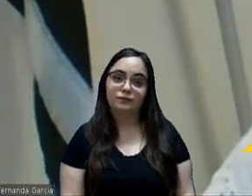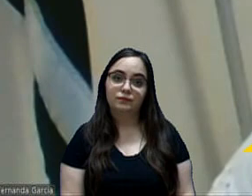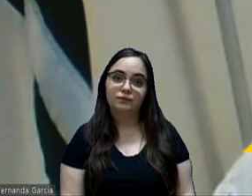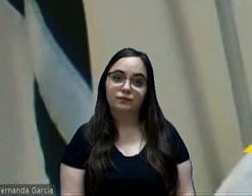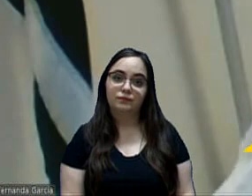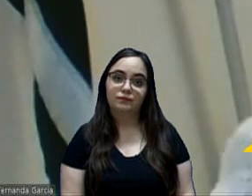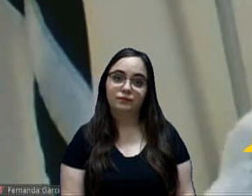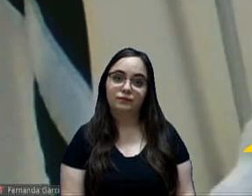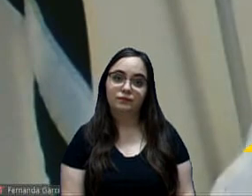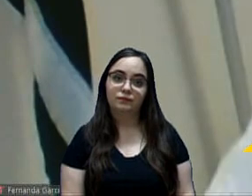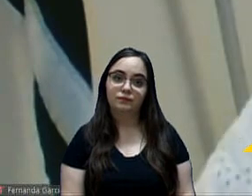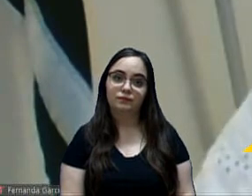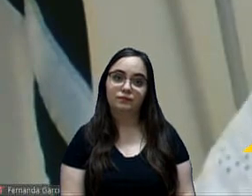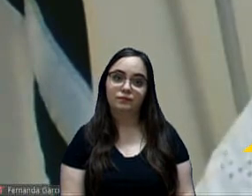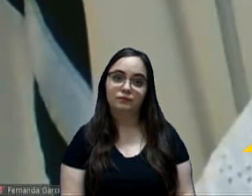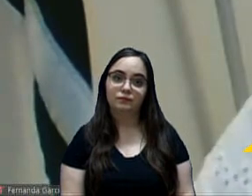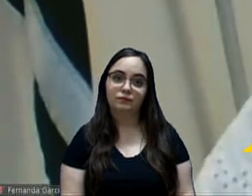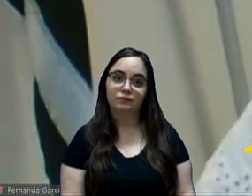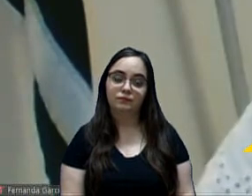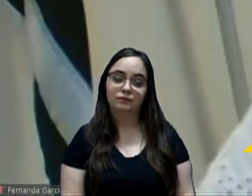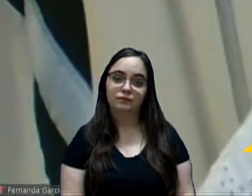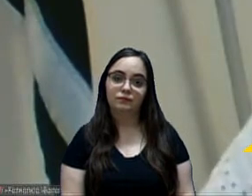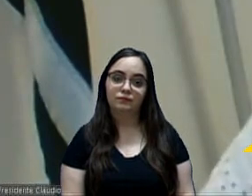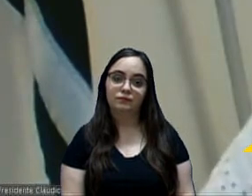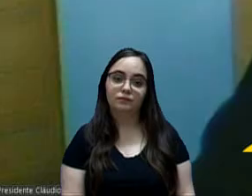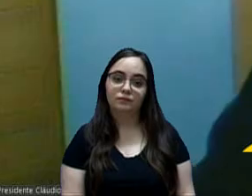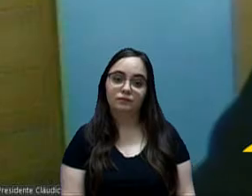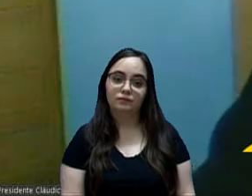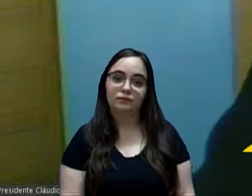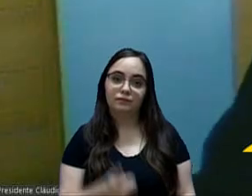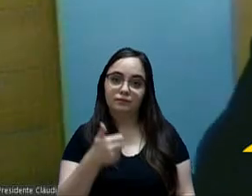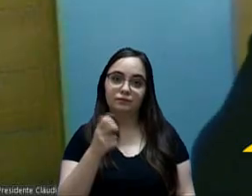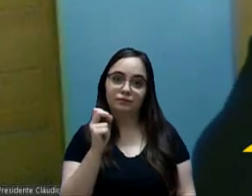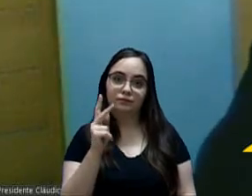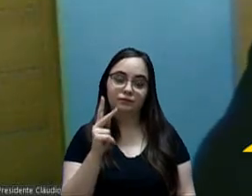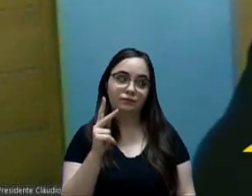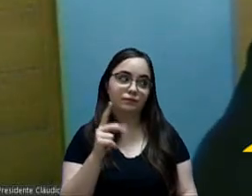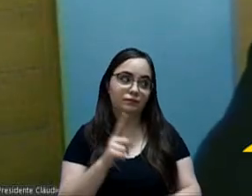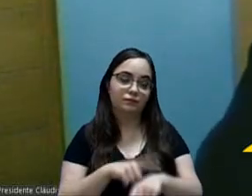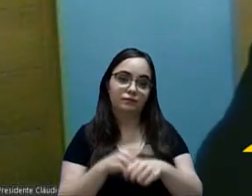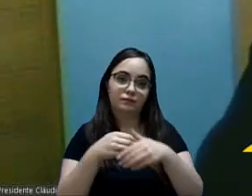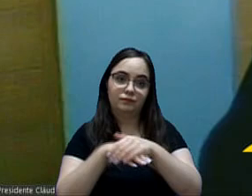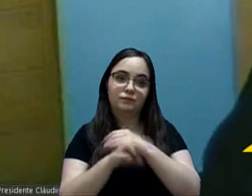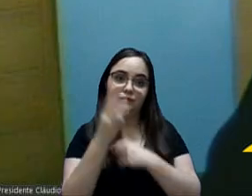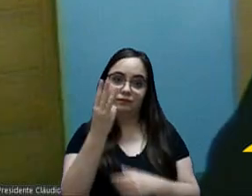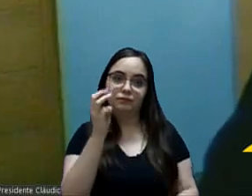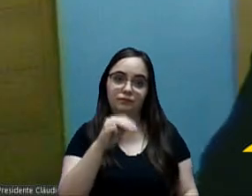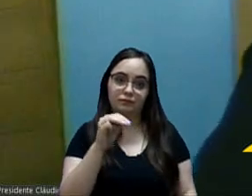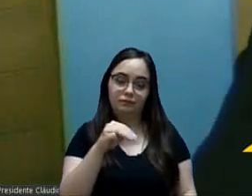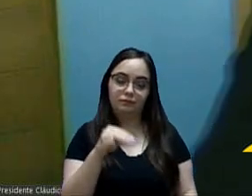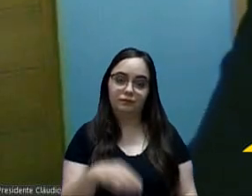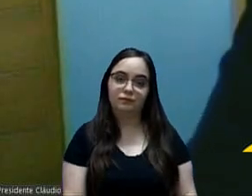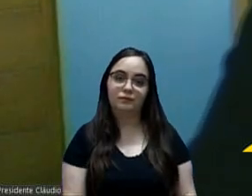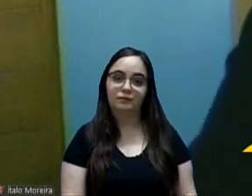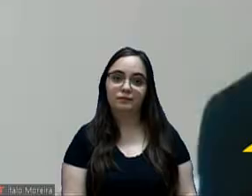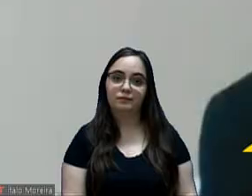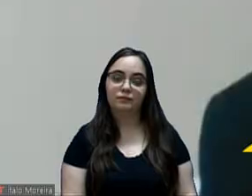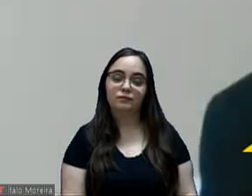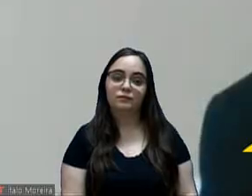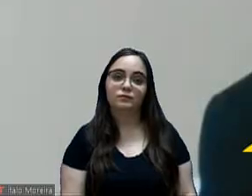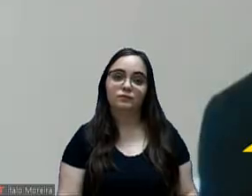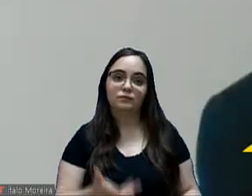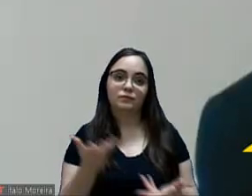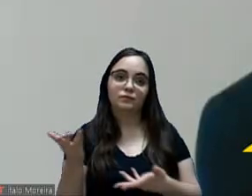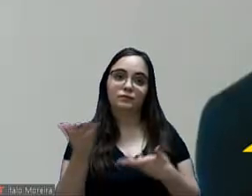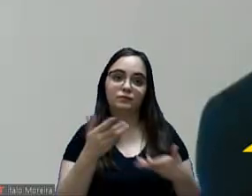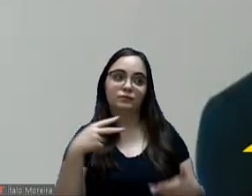Peço a reserva do meu tempo. Vossa Excelência, fica reservado 3 minutos de tempo, Vossa Excelência. O próximo